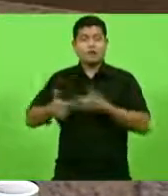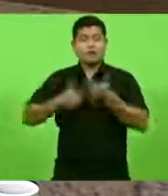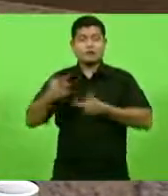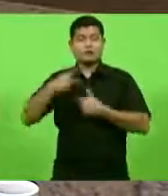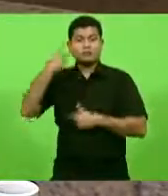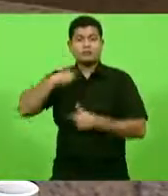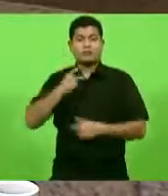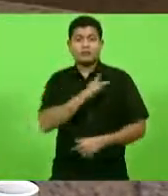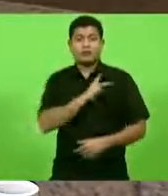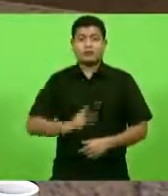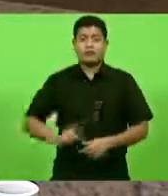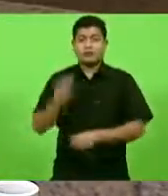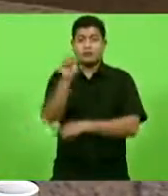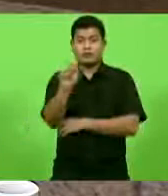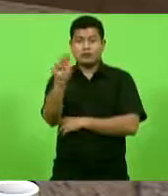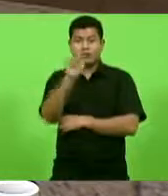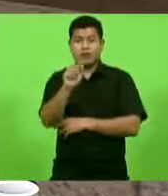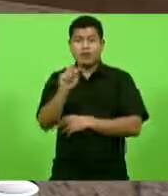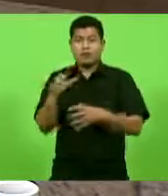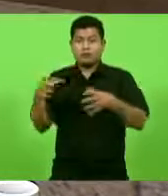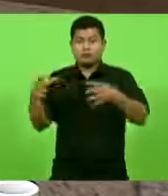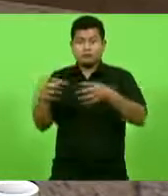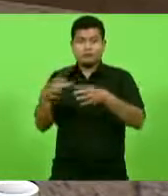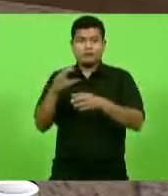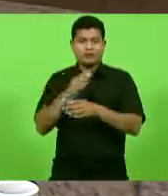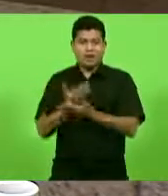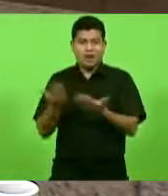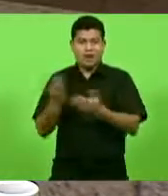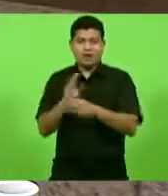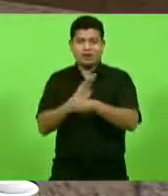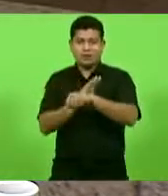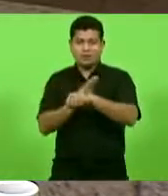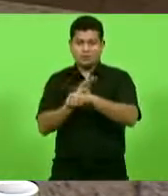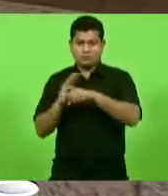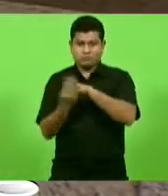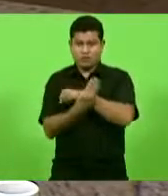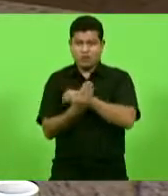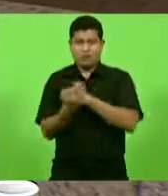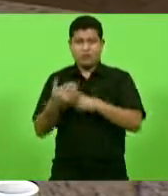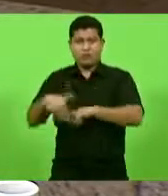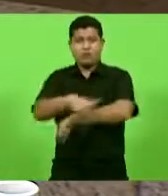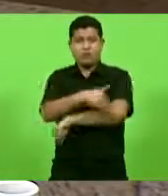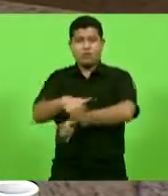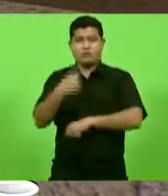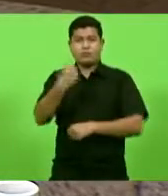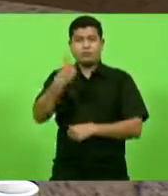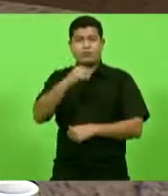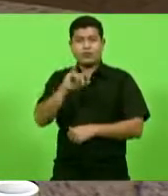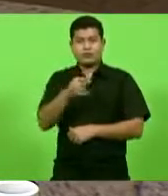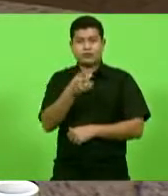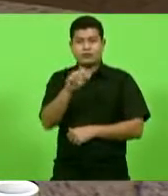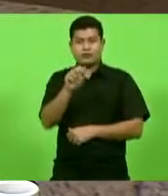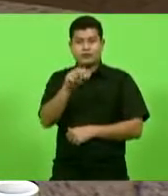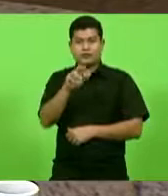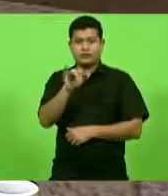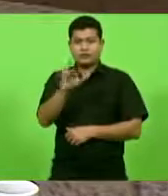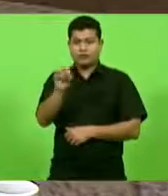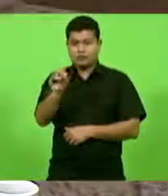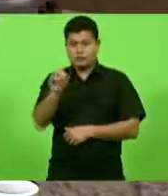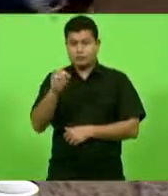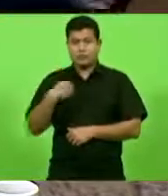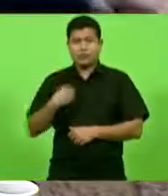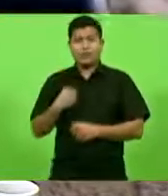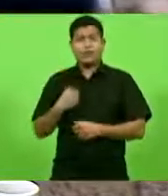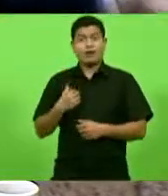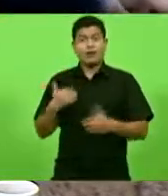uma associação de moradores, Associação de Moradores da Rua 1º de Janeiro. Por coincidência, essa rua, ela é uma